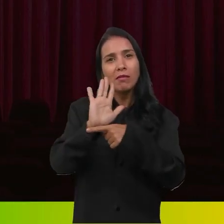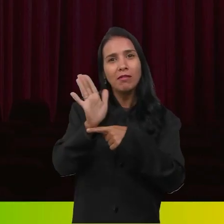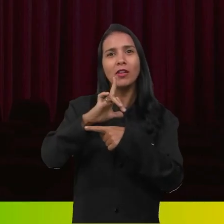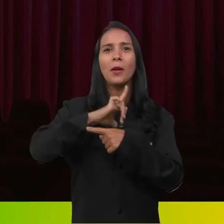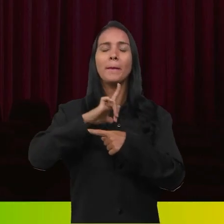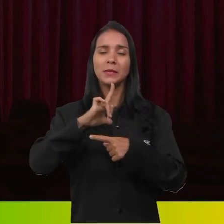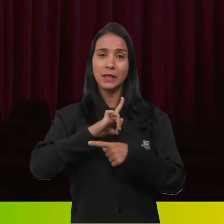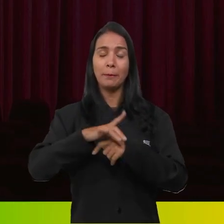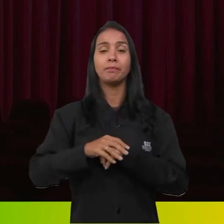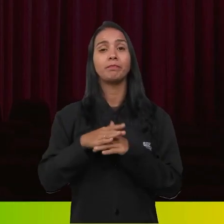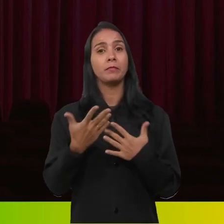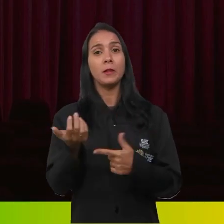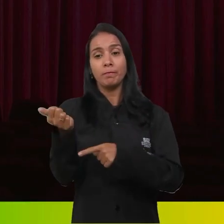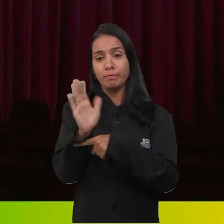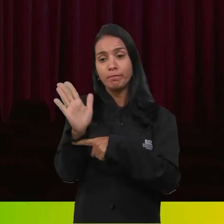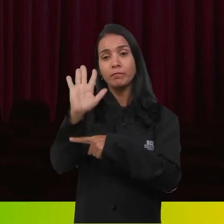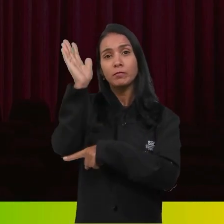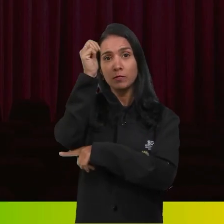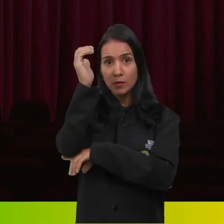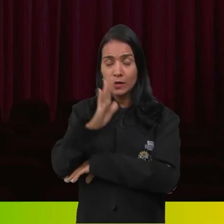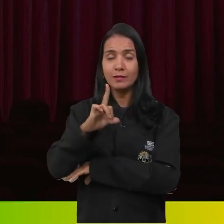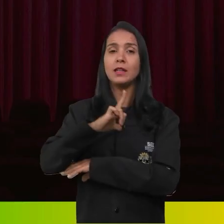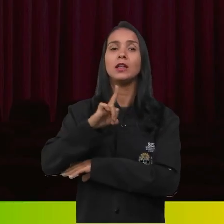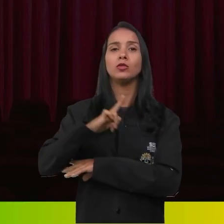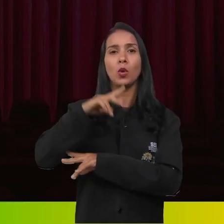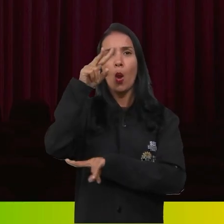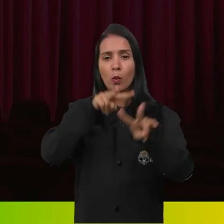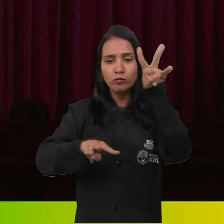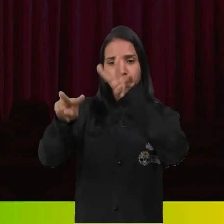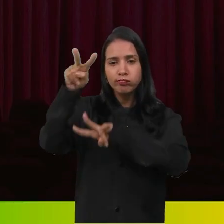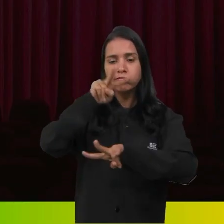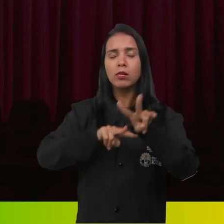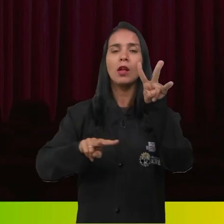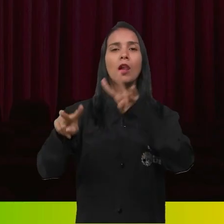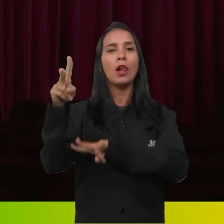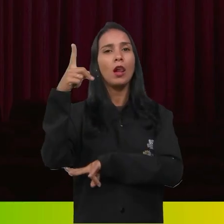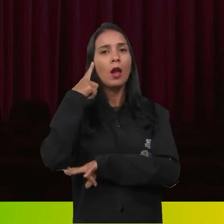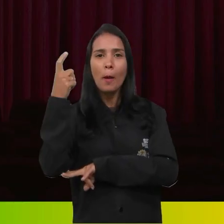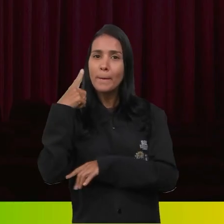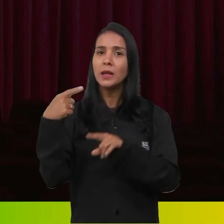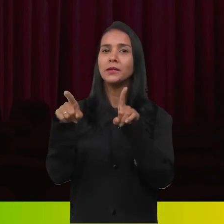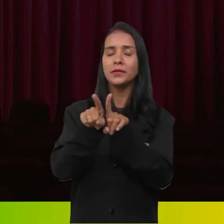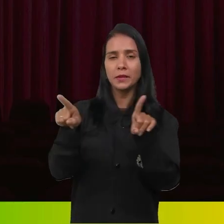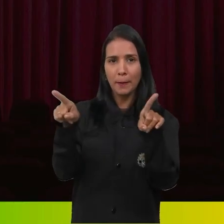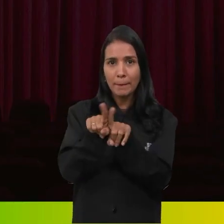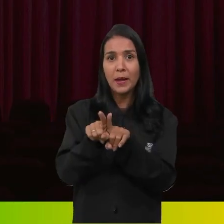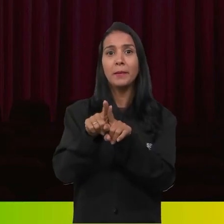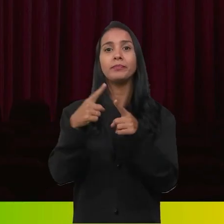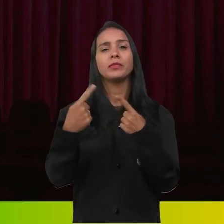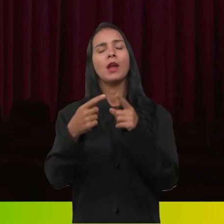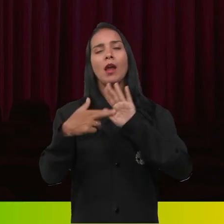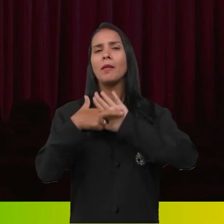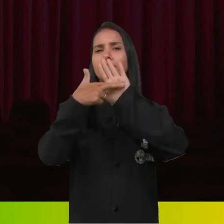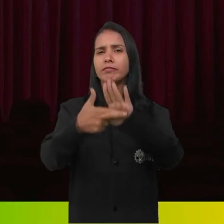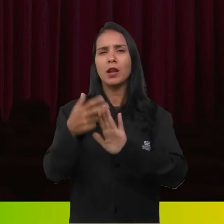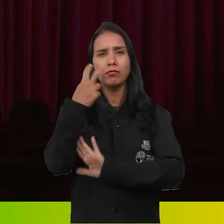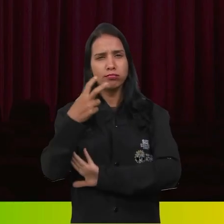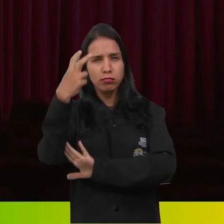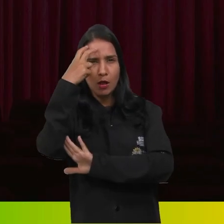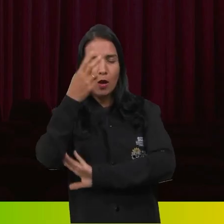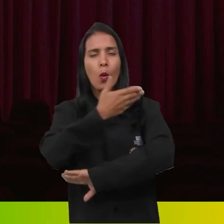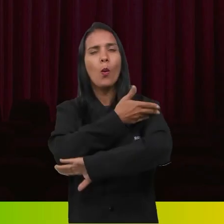brasileiro, ele trouxe produções audiovisuais feitas no Brasil, representação da cultura, costumes e linguagem